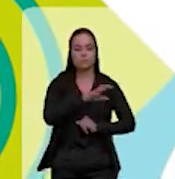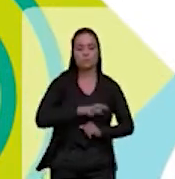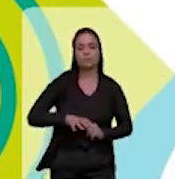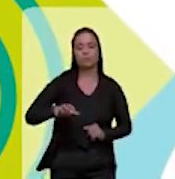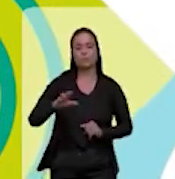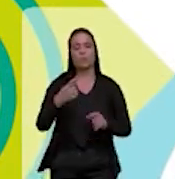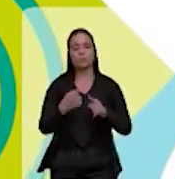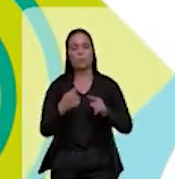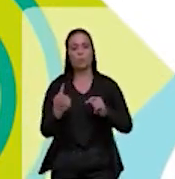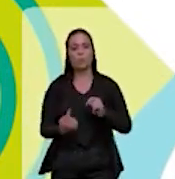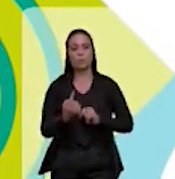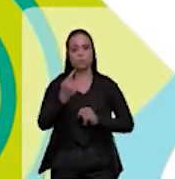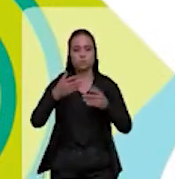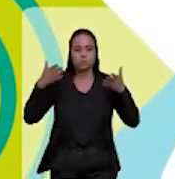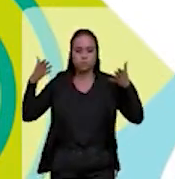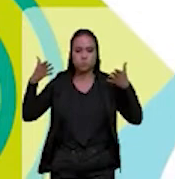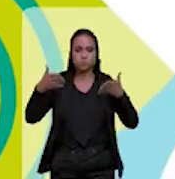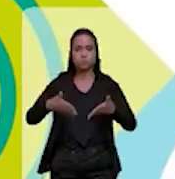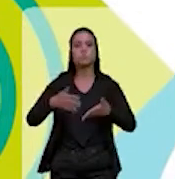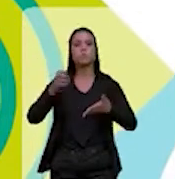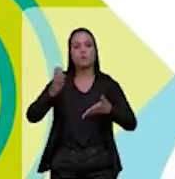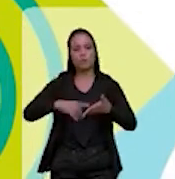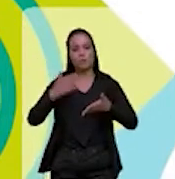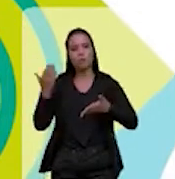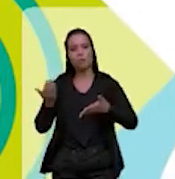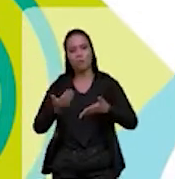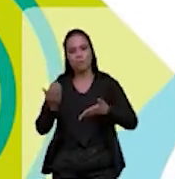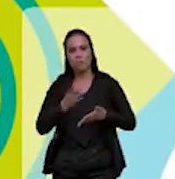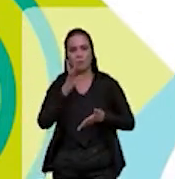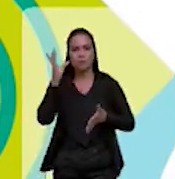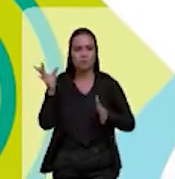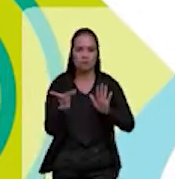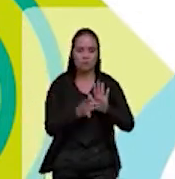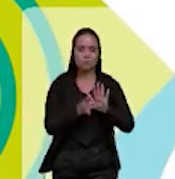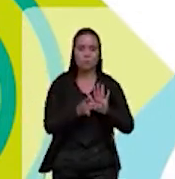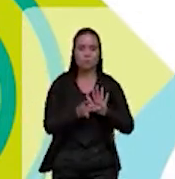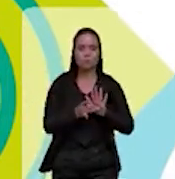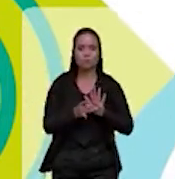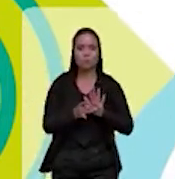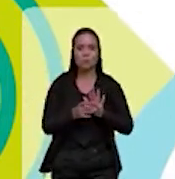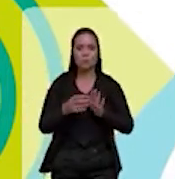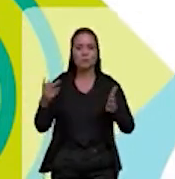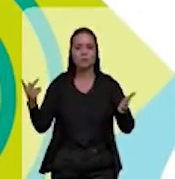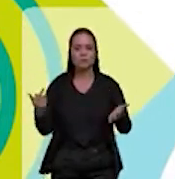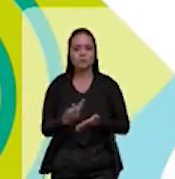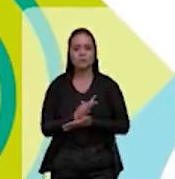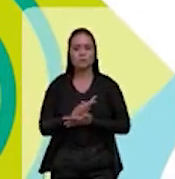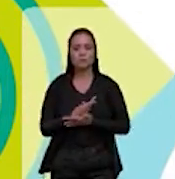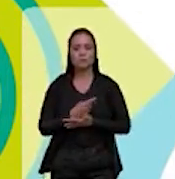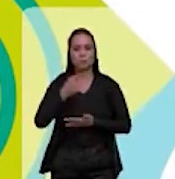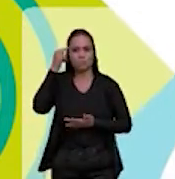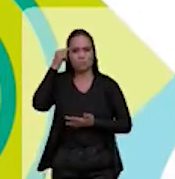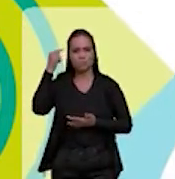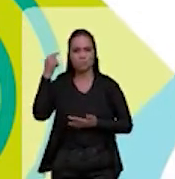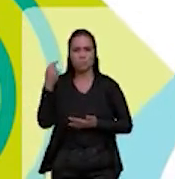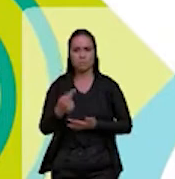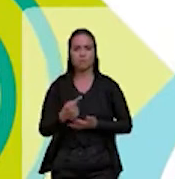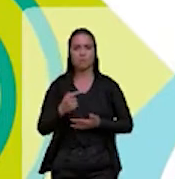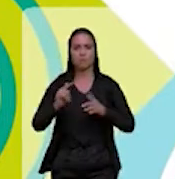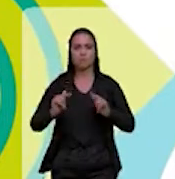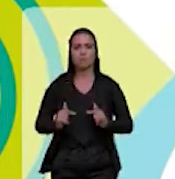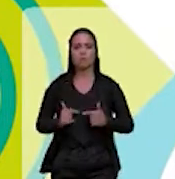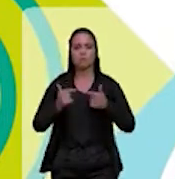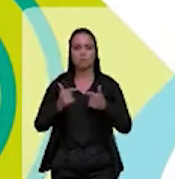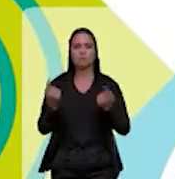pois um de seus pontos centrais é o desejo de integração que a fim de ser realizado obriga a